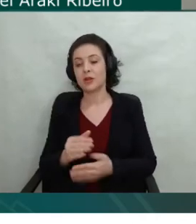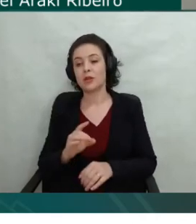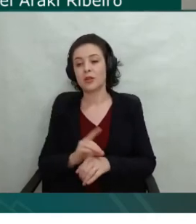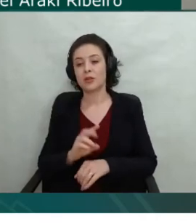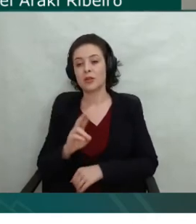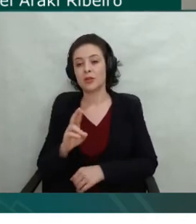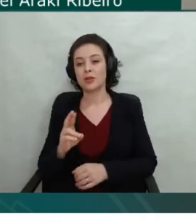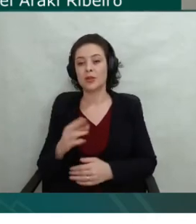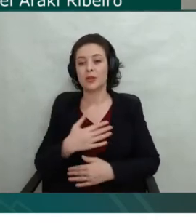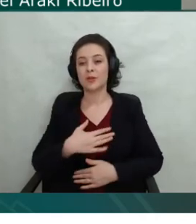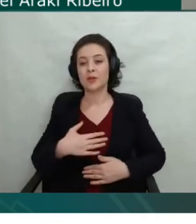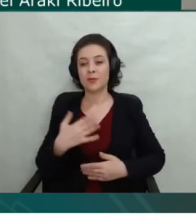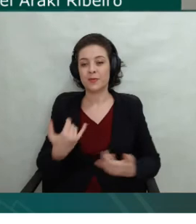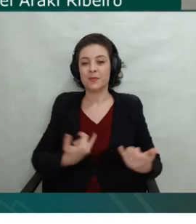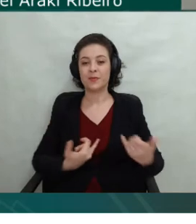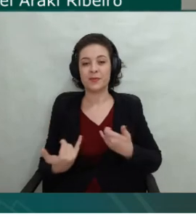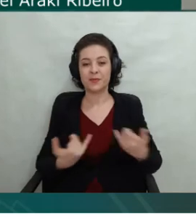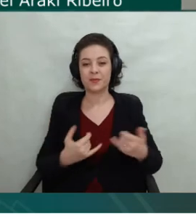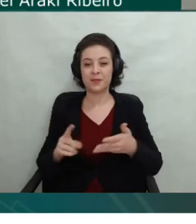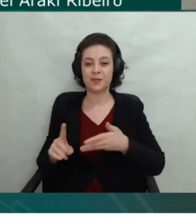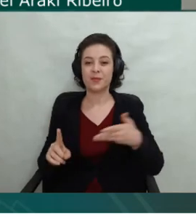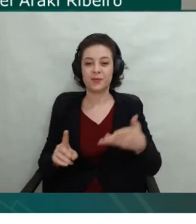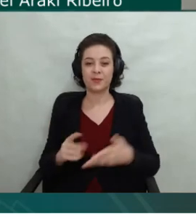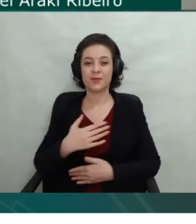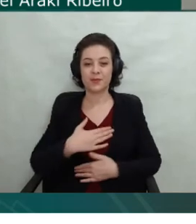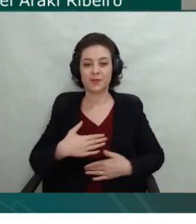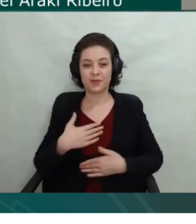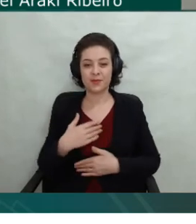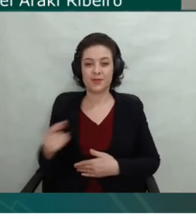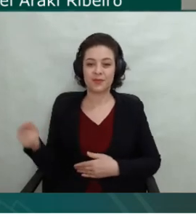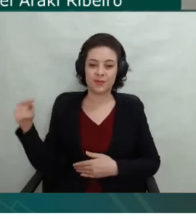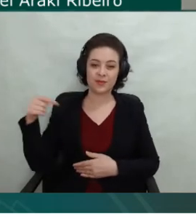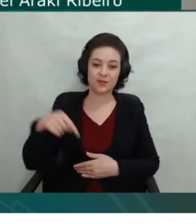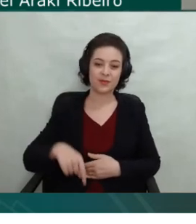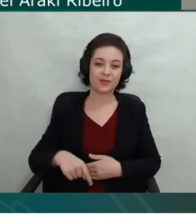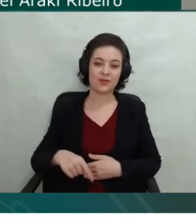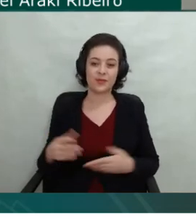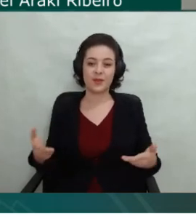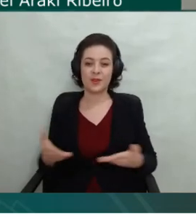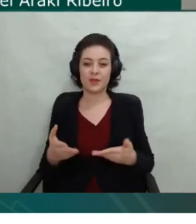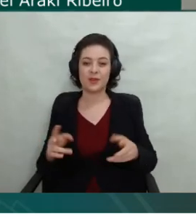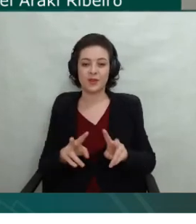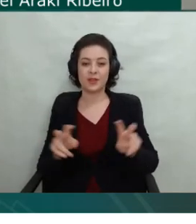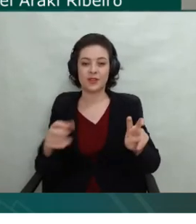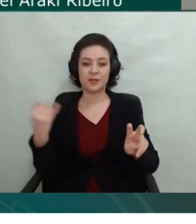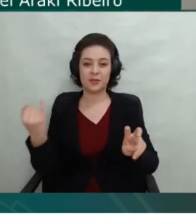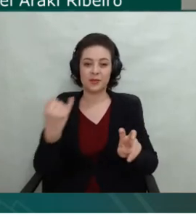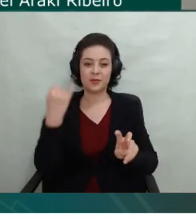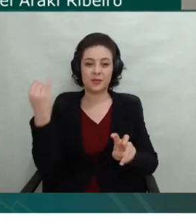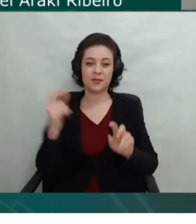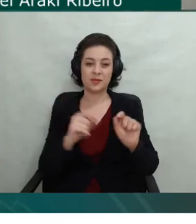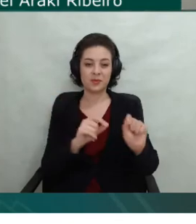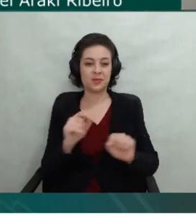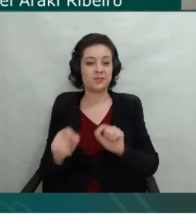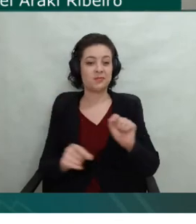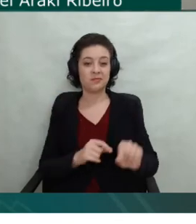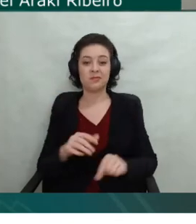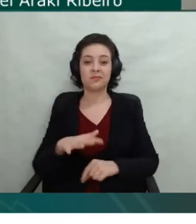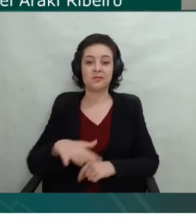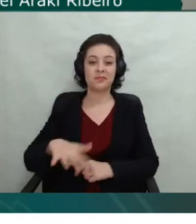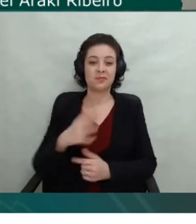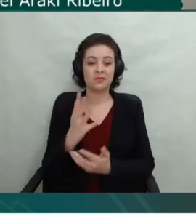ouvir, prazer poder estar aqui nesse tema tão relevante que é o meio ambiente e a